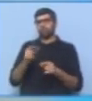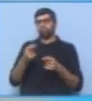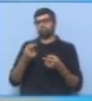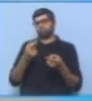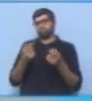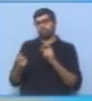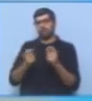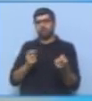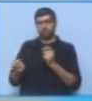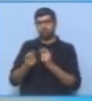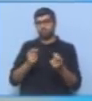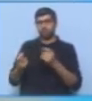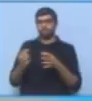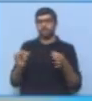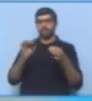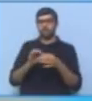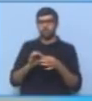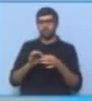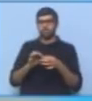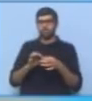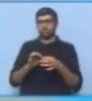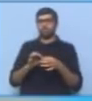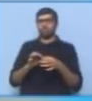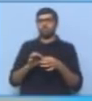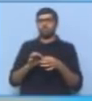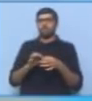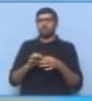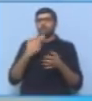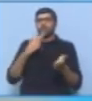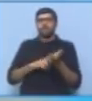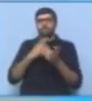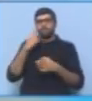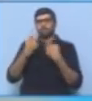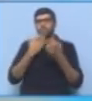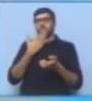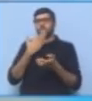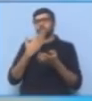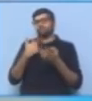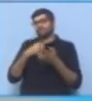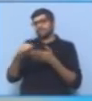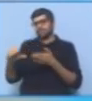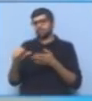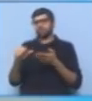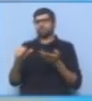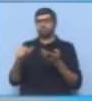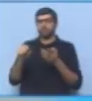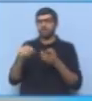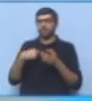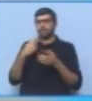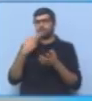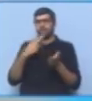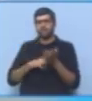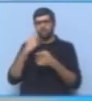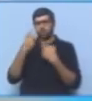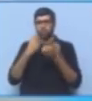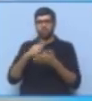diálogo, que é sobre a ausência pela procura da verdade, a desistência da procura da verdade, onde tudo é possível. É também um fator